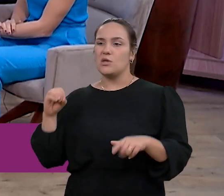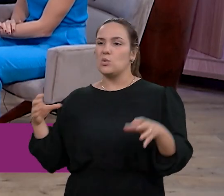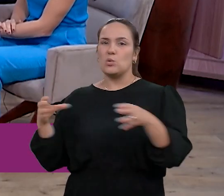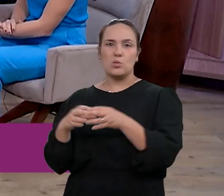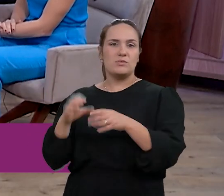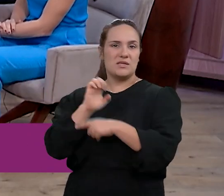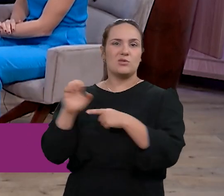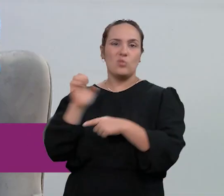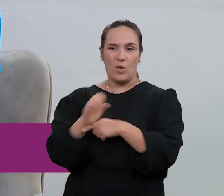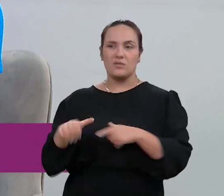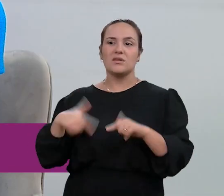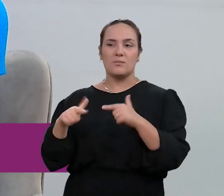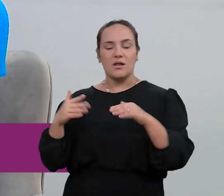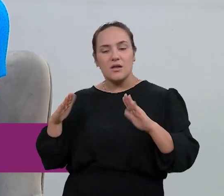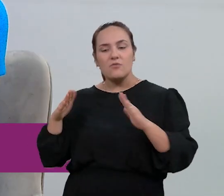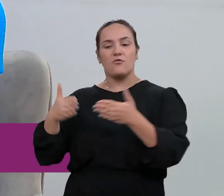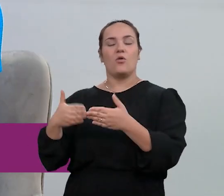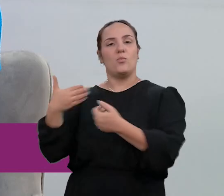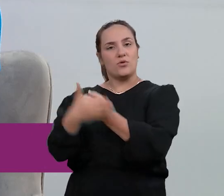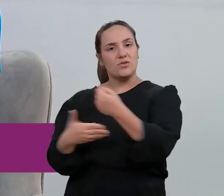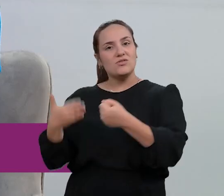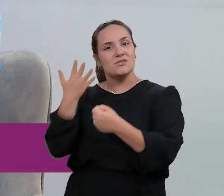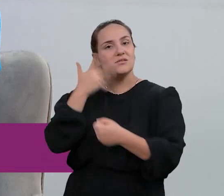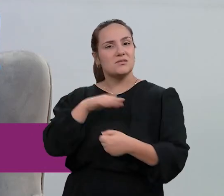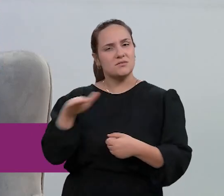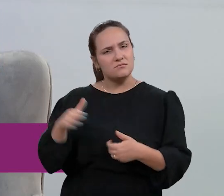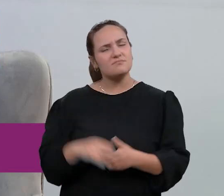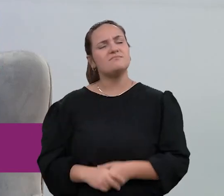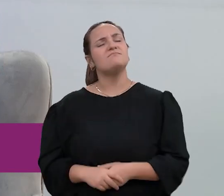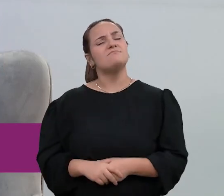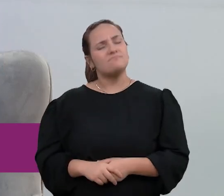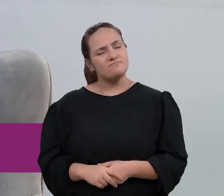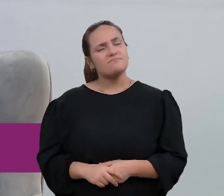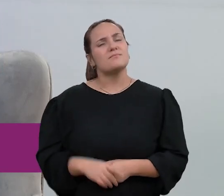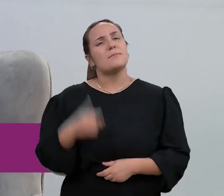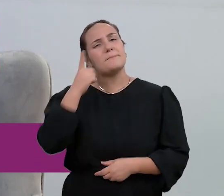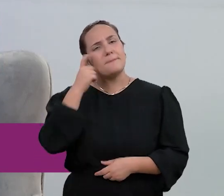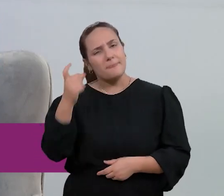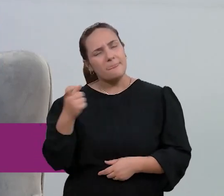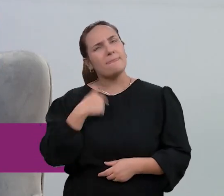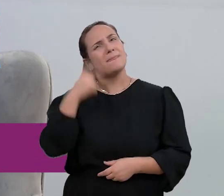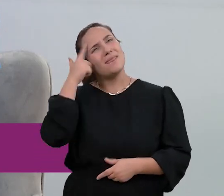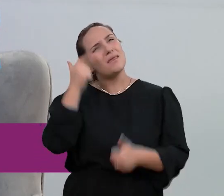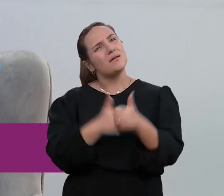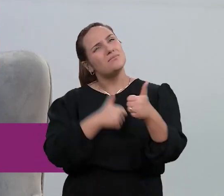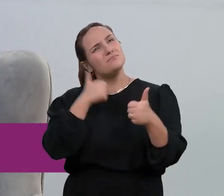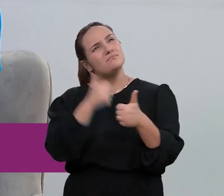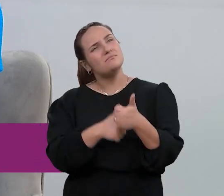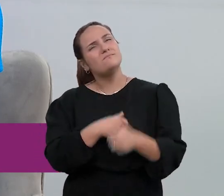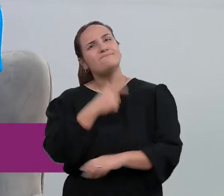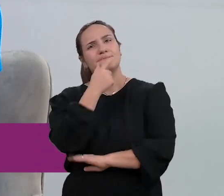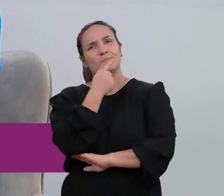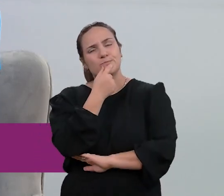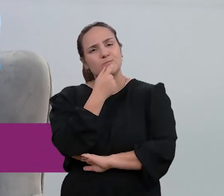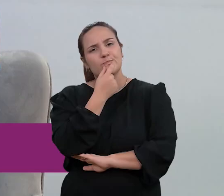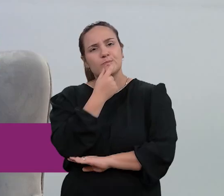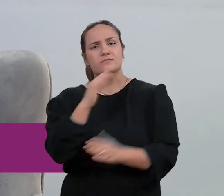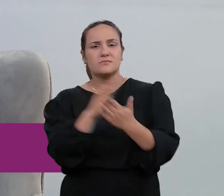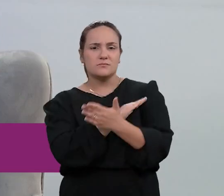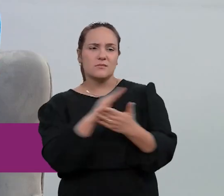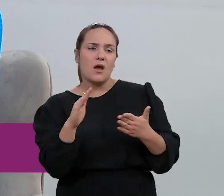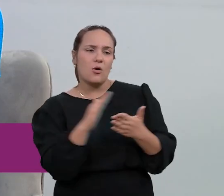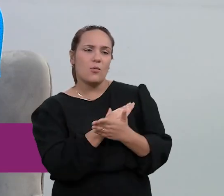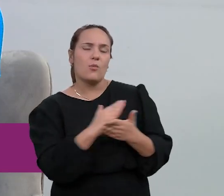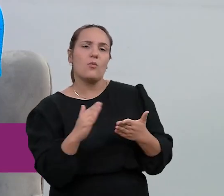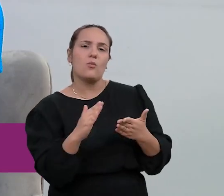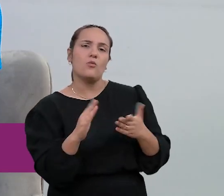atuam em defesa dessas crianças e é interessante eu tava refletindo agora em relação à nossa conversa que situações pontuais como as